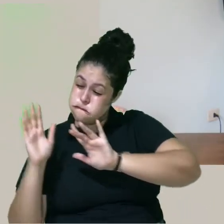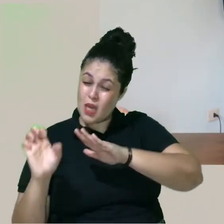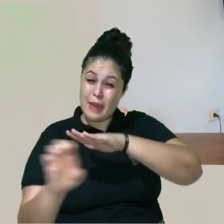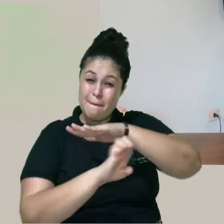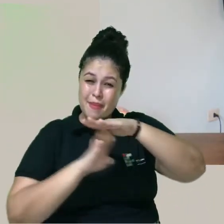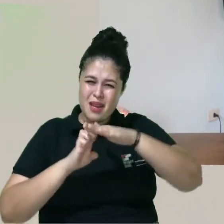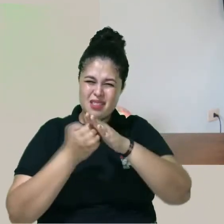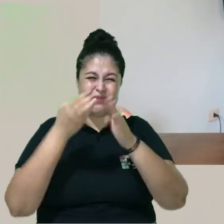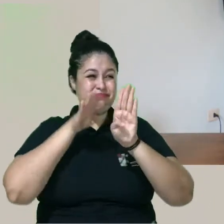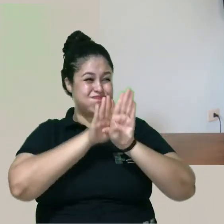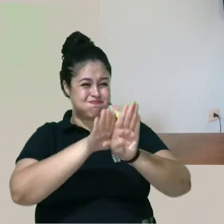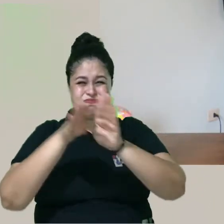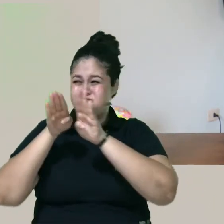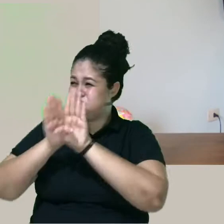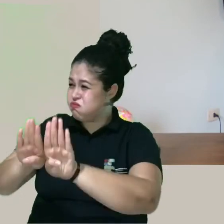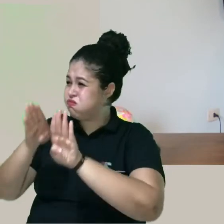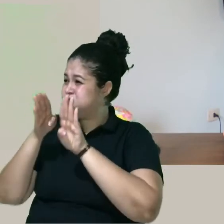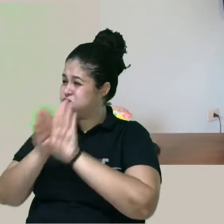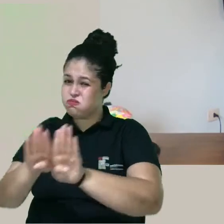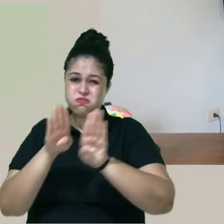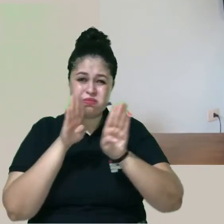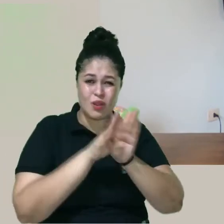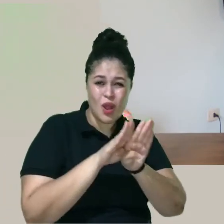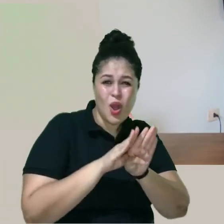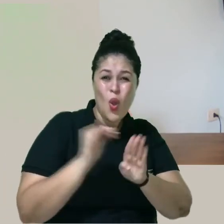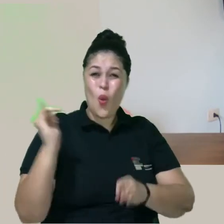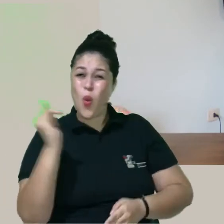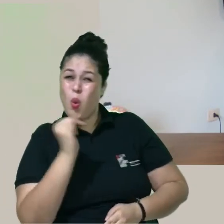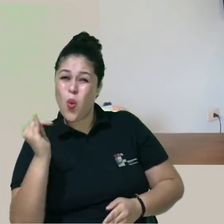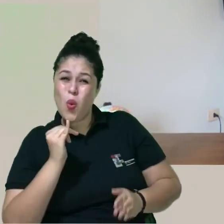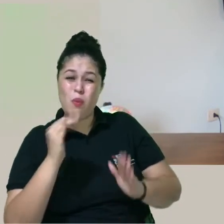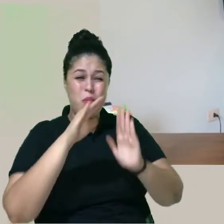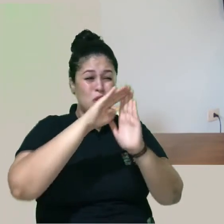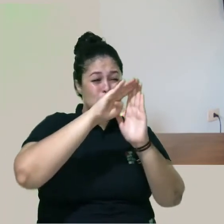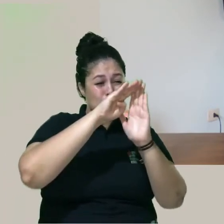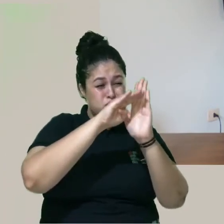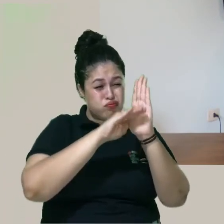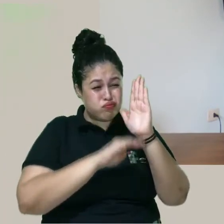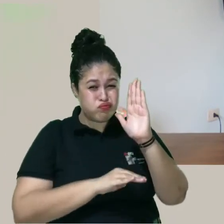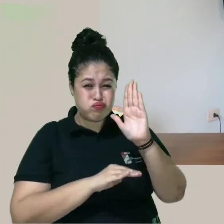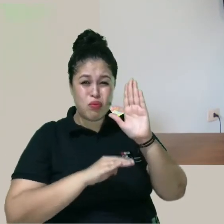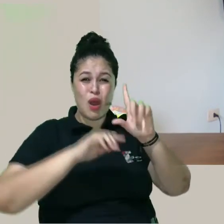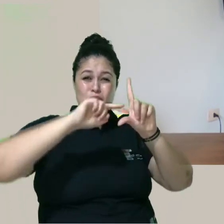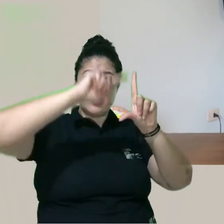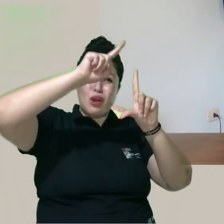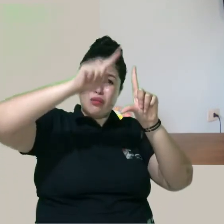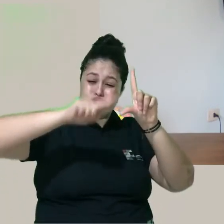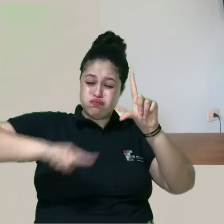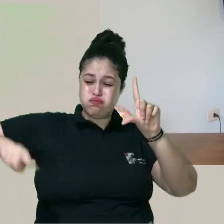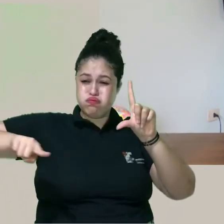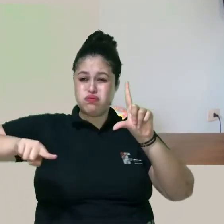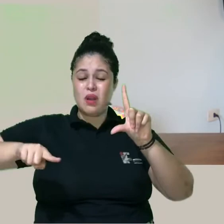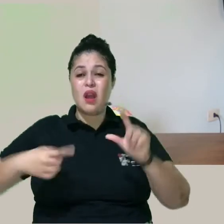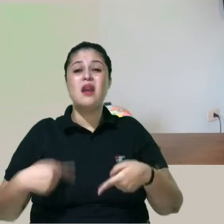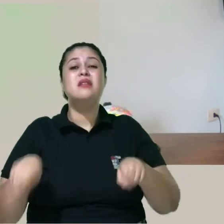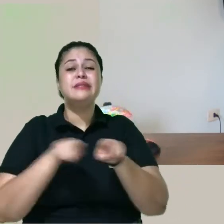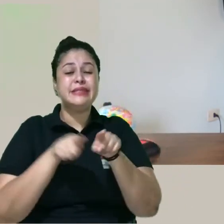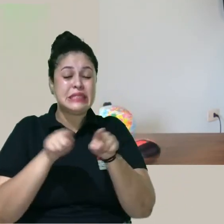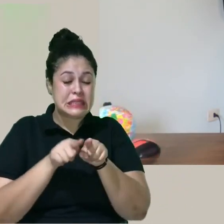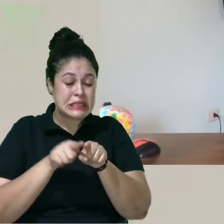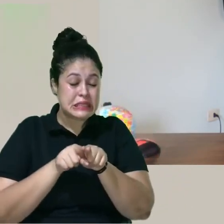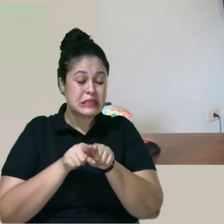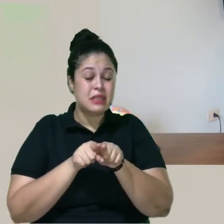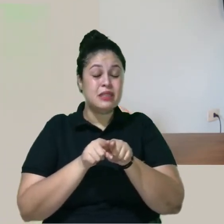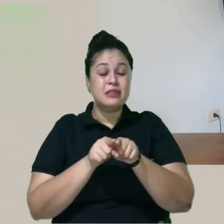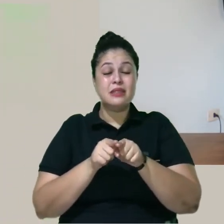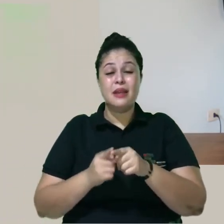estão fechando, a queda na arrecadação dos impostos é muito grande e isso